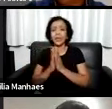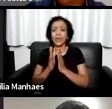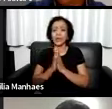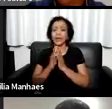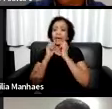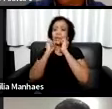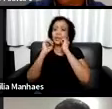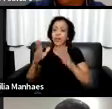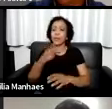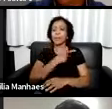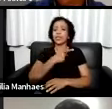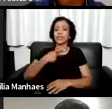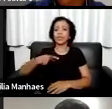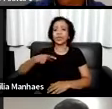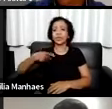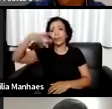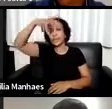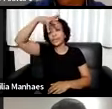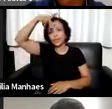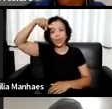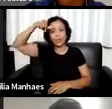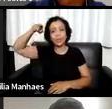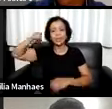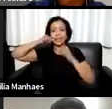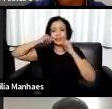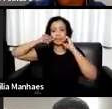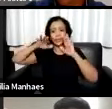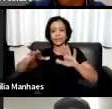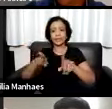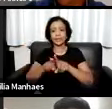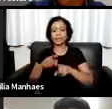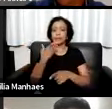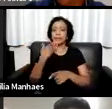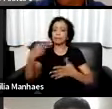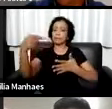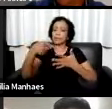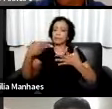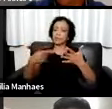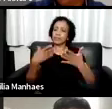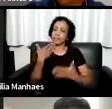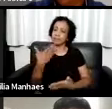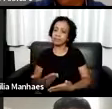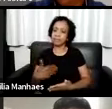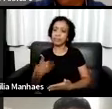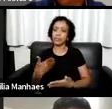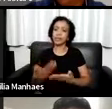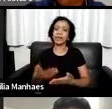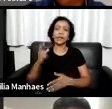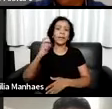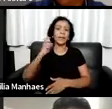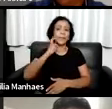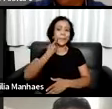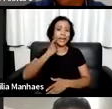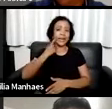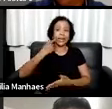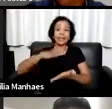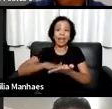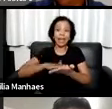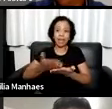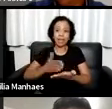Amazonas, os pastores do Amazonas. Esses pedidos até aqui. A irmã Marília pede pelo